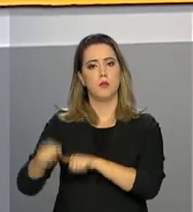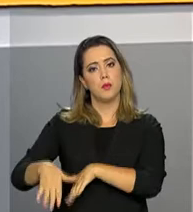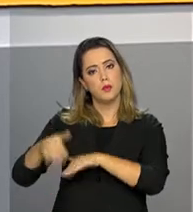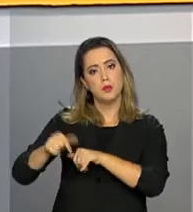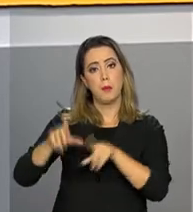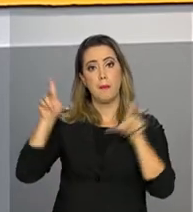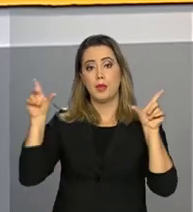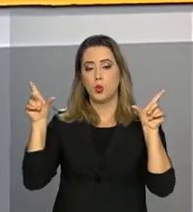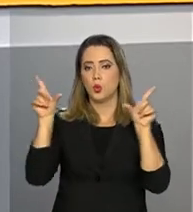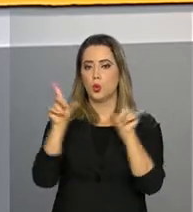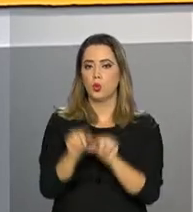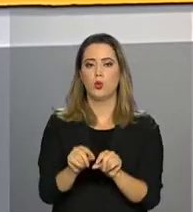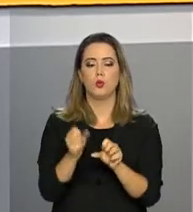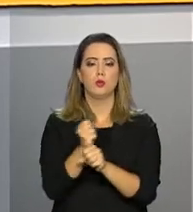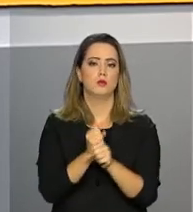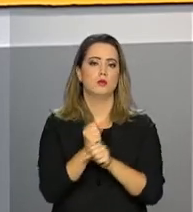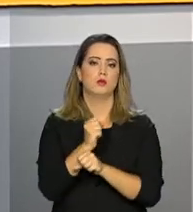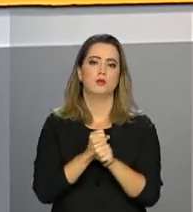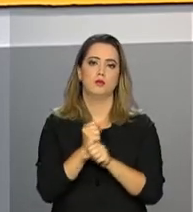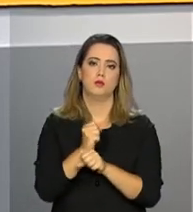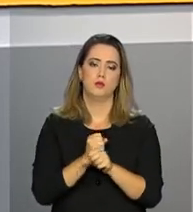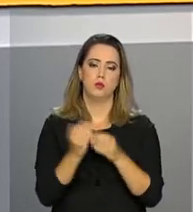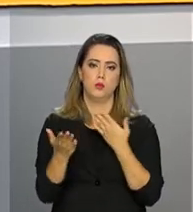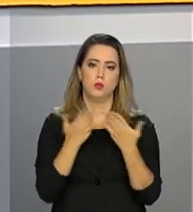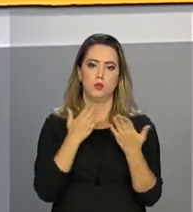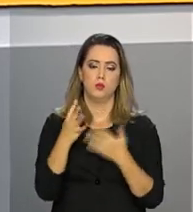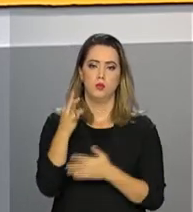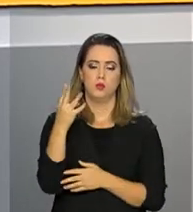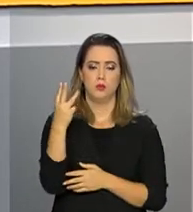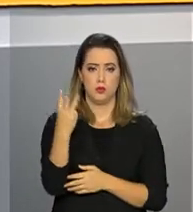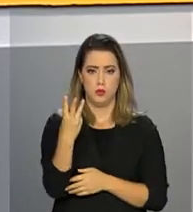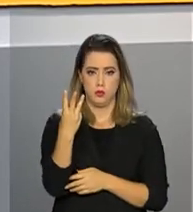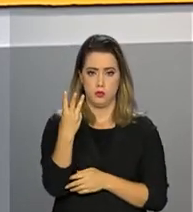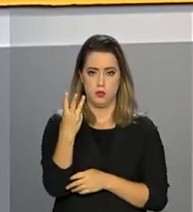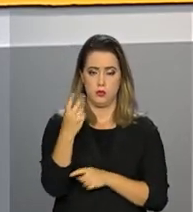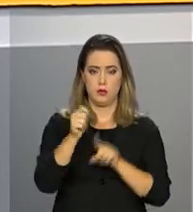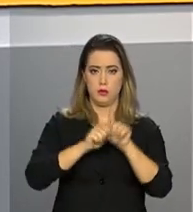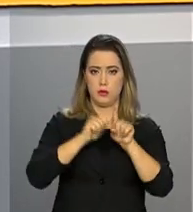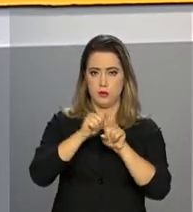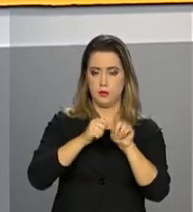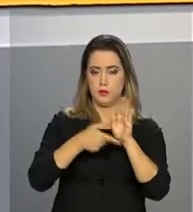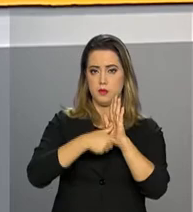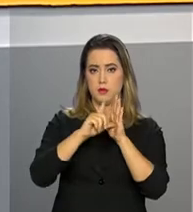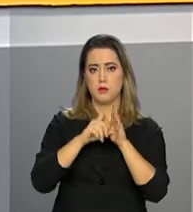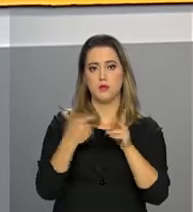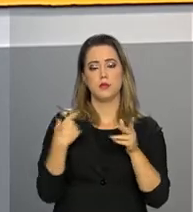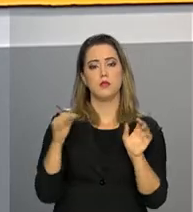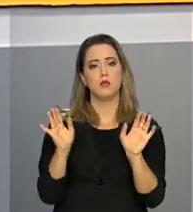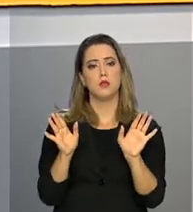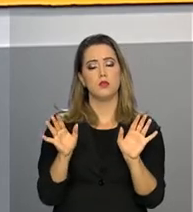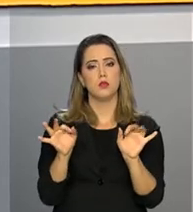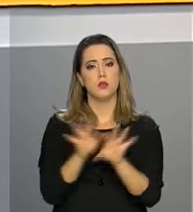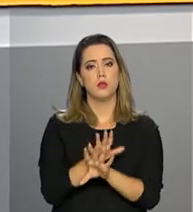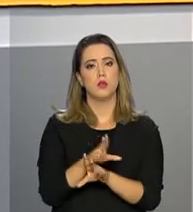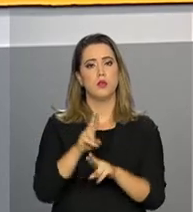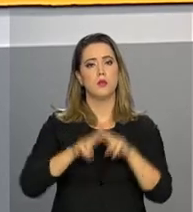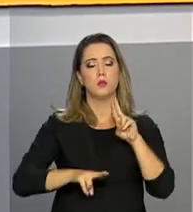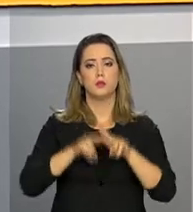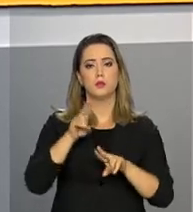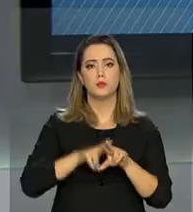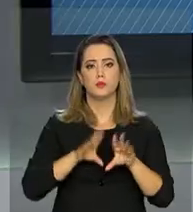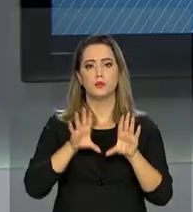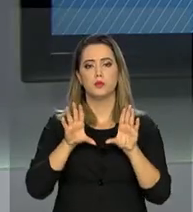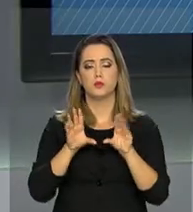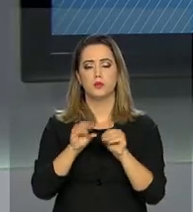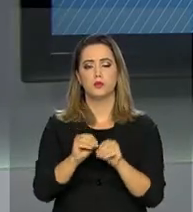os dados são do ibge em relação ao trimestre anterior encerrado em junho a queda foi de 0,6 ponto percentual